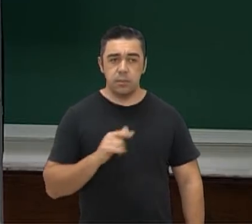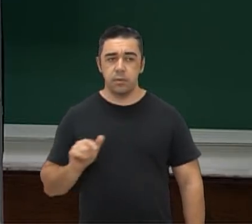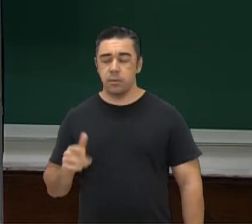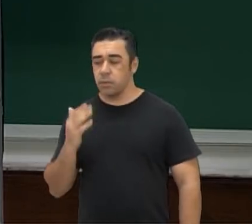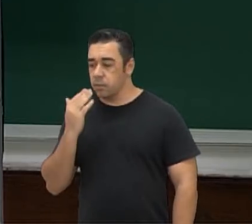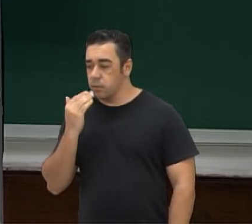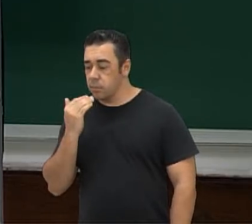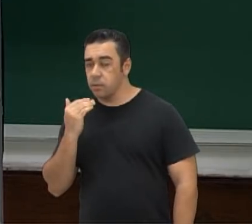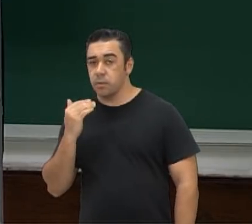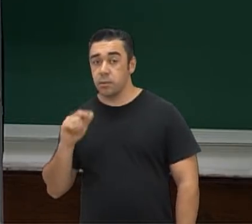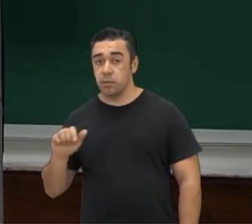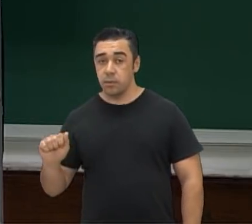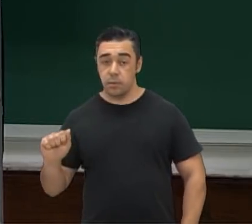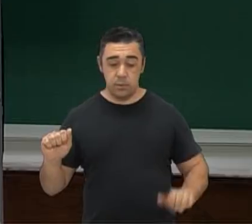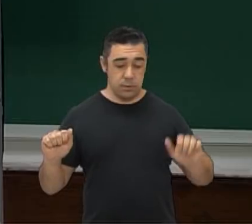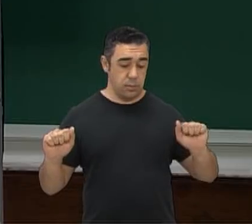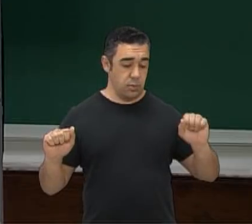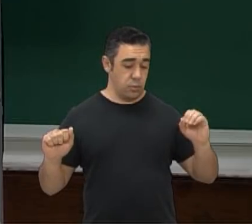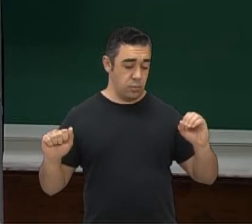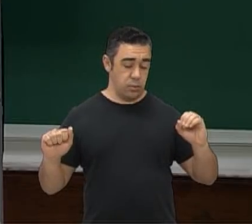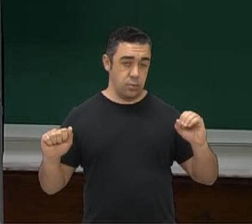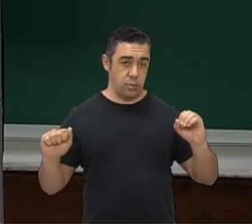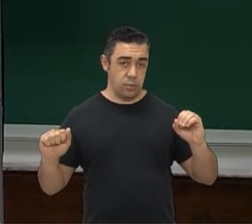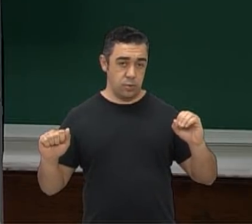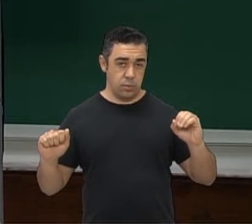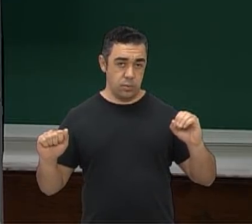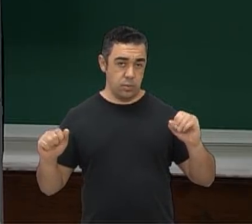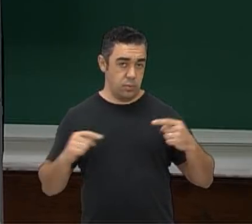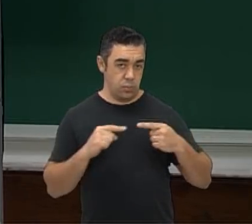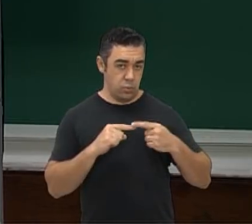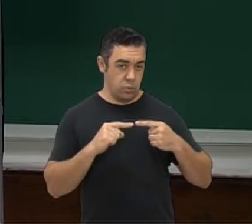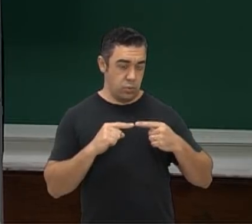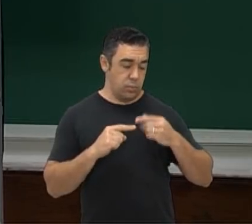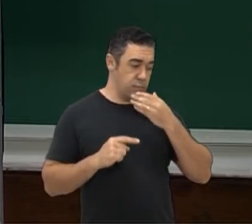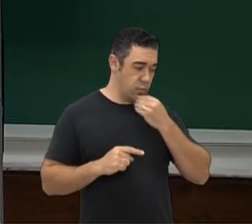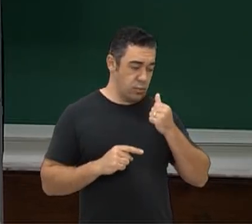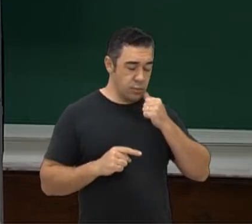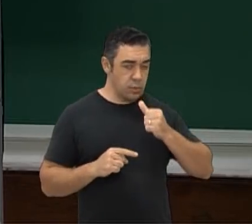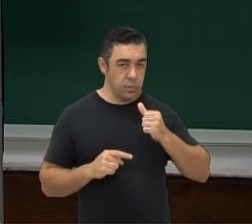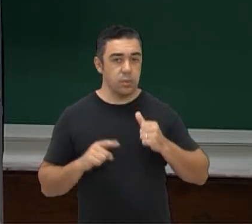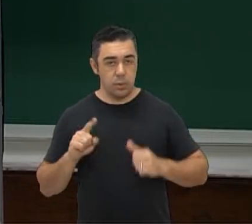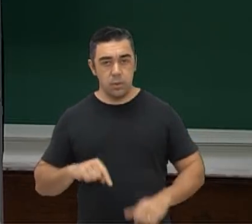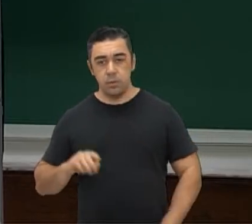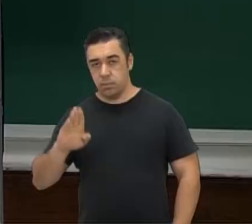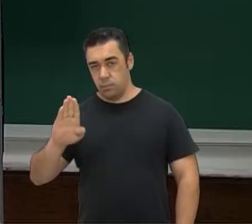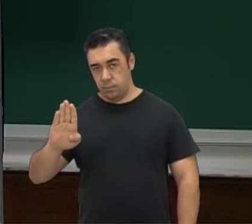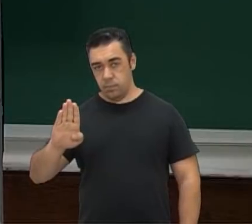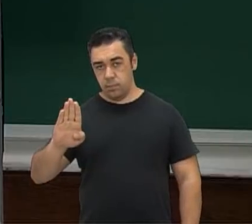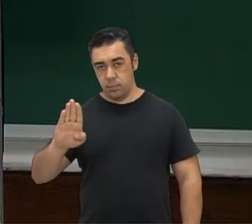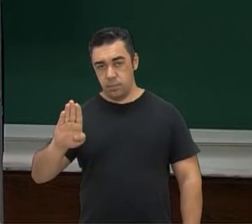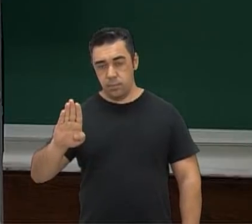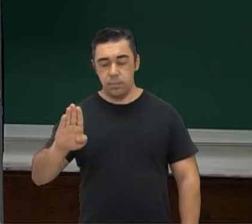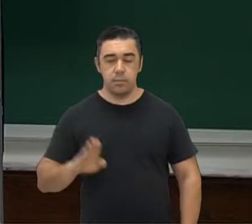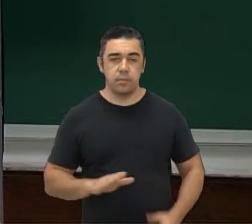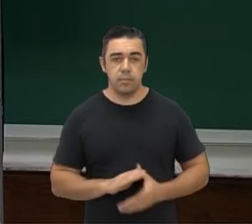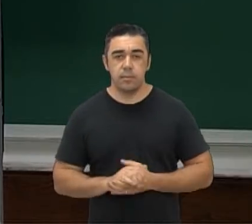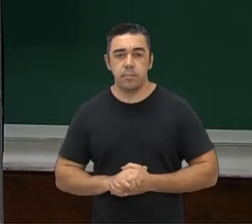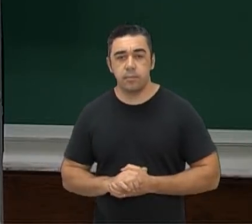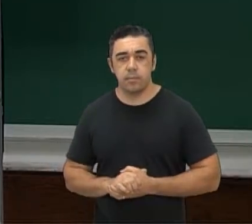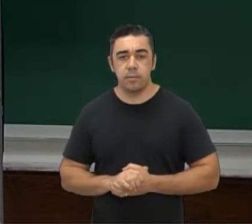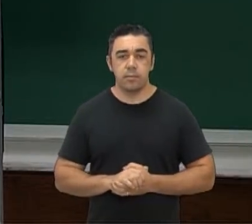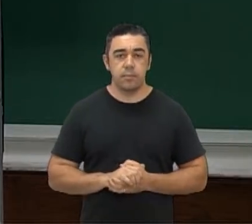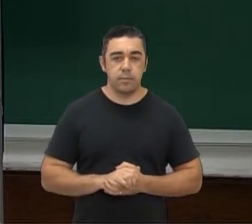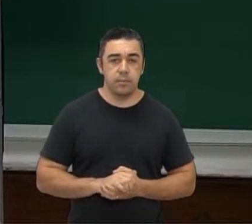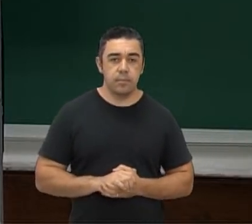jantar é masculino, a palavra delicioso concordou em gênero, né? Então ficou ali com o O no final, delicioso. Já